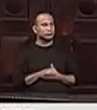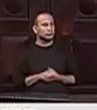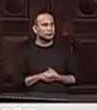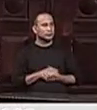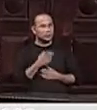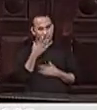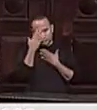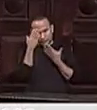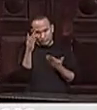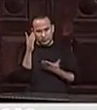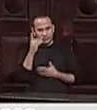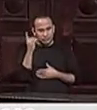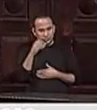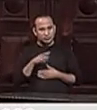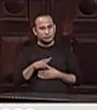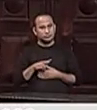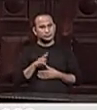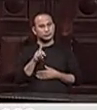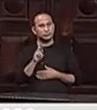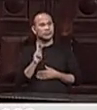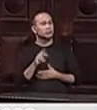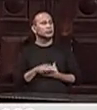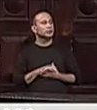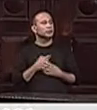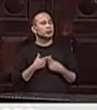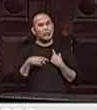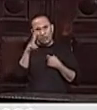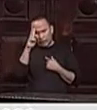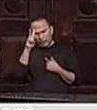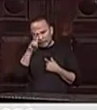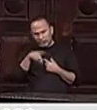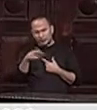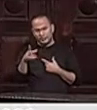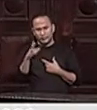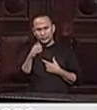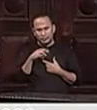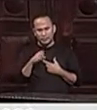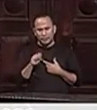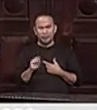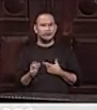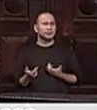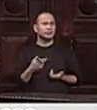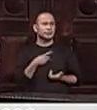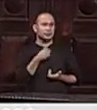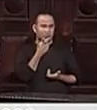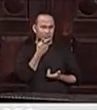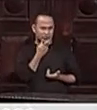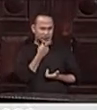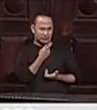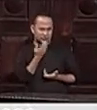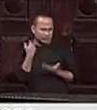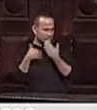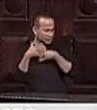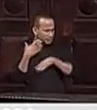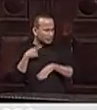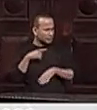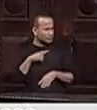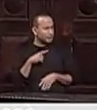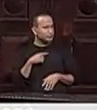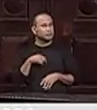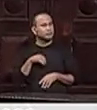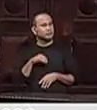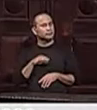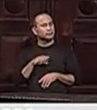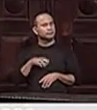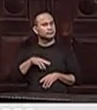deputado Valdec Carneiro, e você se lembra muito bem da questão do Cais do Valongo. Eu tive o privilégio de, à época, servir a Prefeitura do Rio de